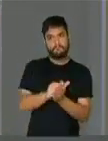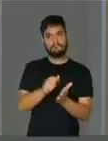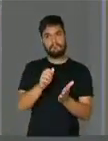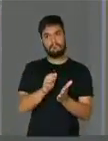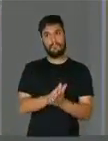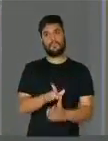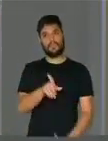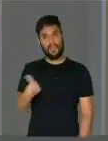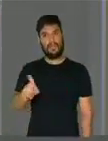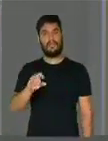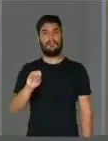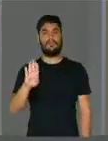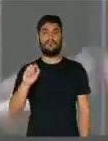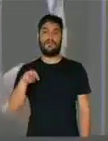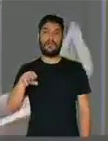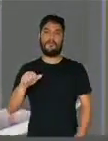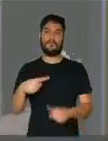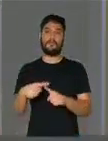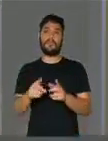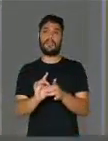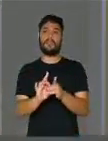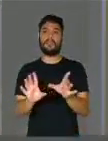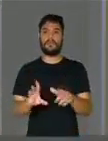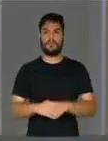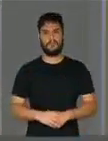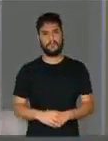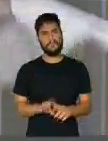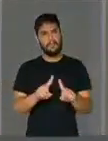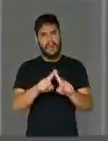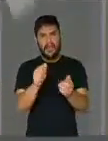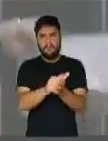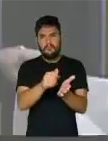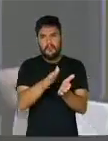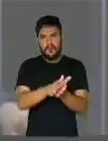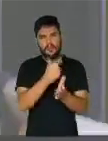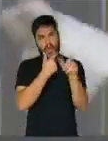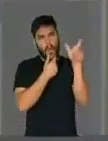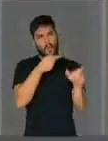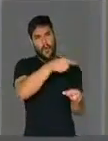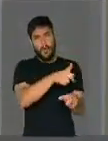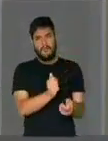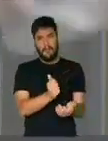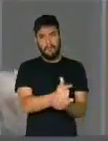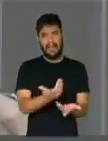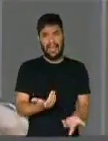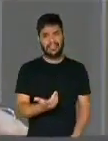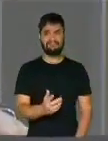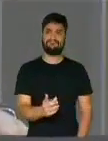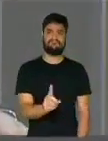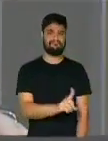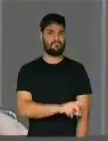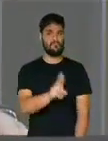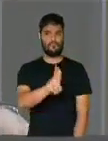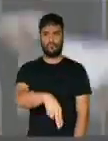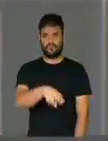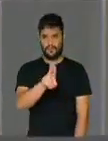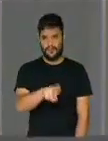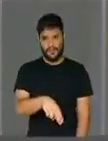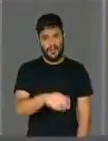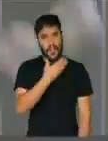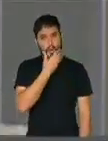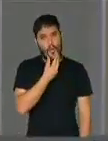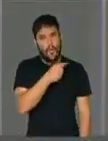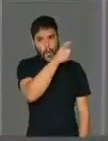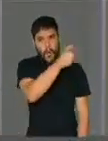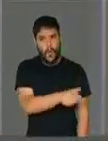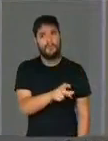Acaba sendo um presente, porque nunca será paga e ele continuará produzindo arroz, envenenando